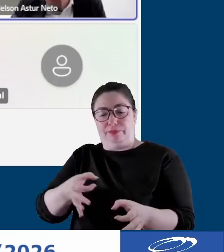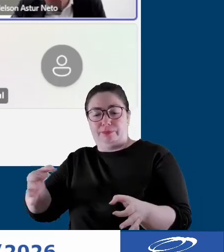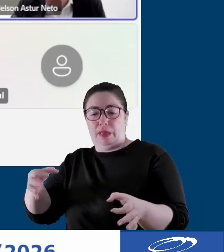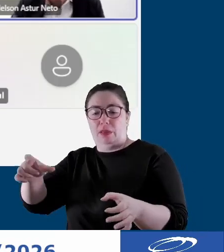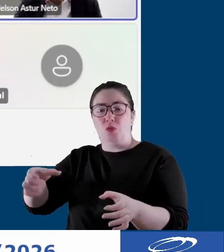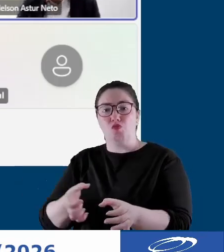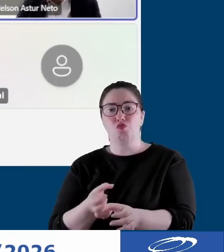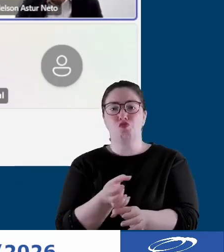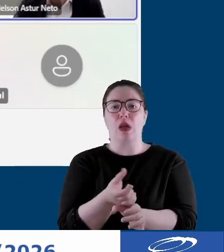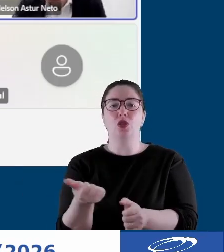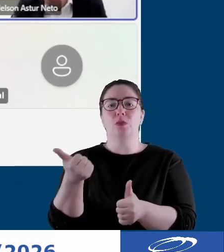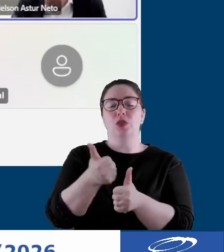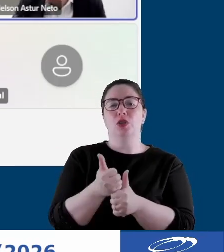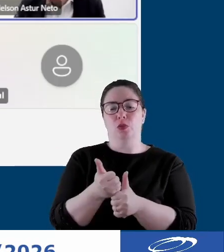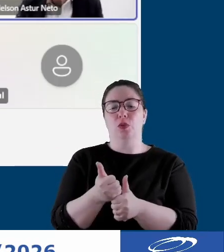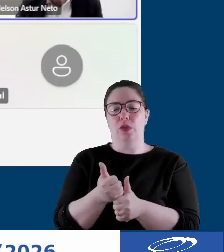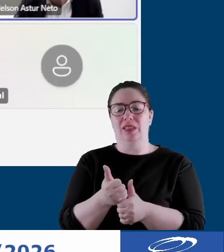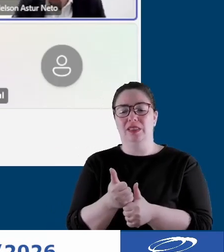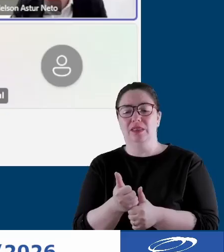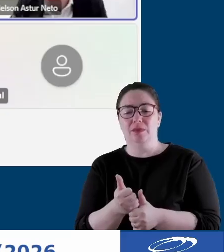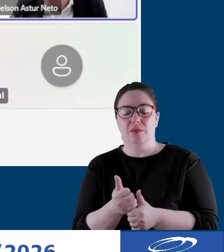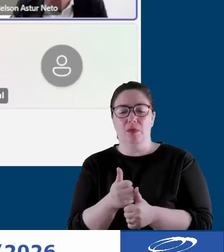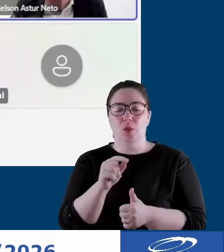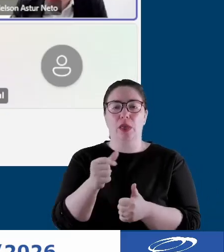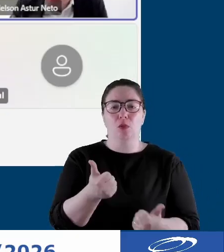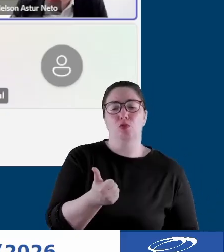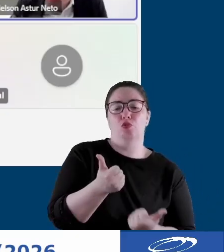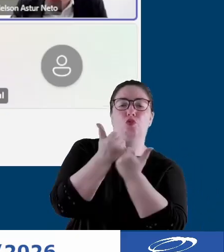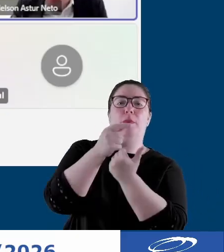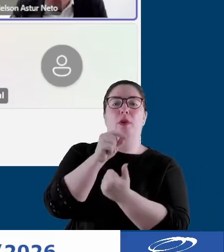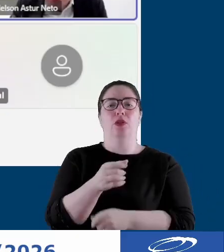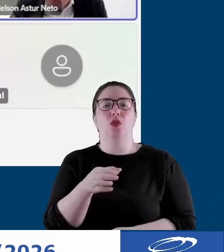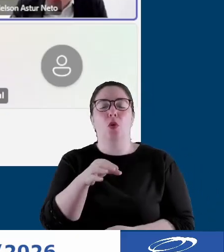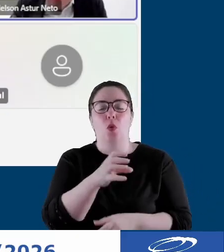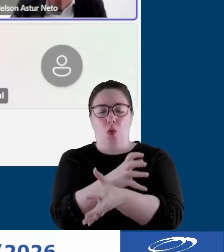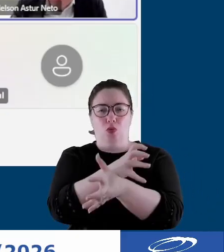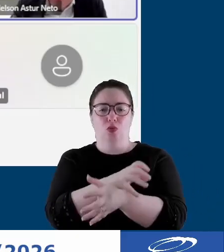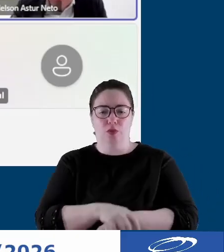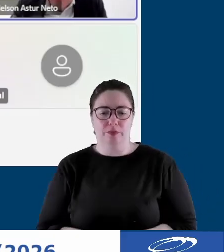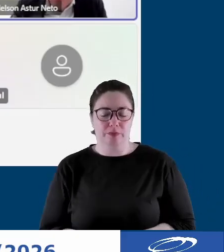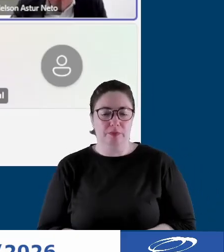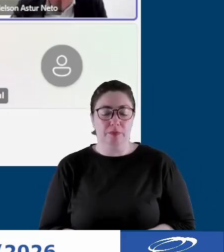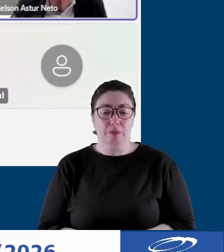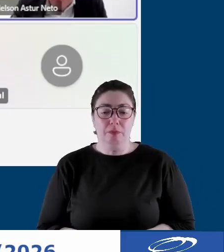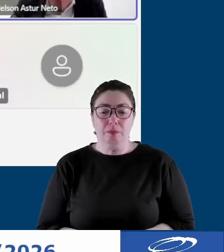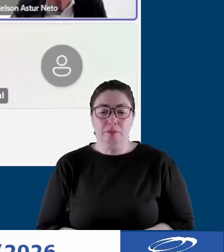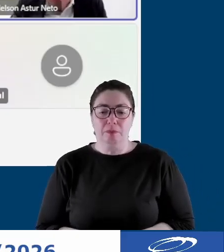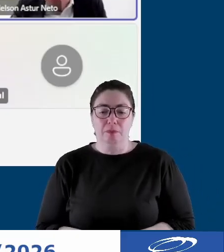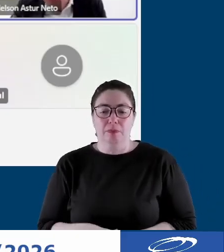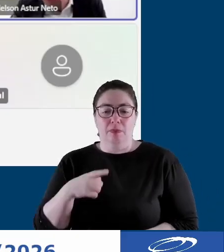de osso do próprio autólogo, um enxerto estrutural, e aí a revisão por trás para